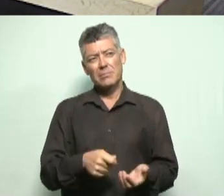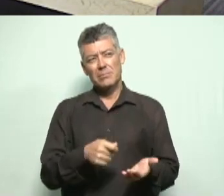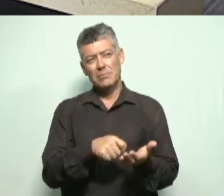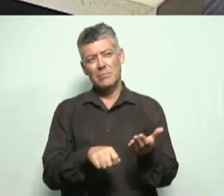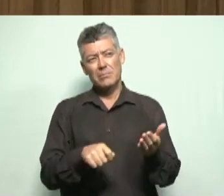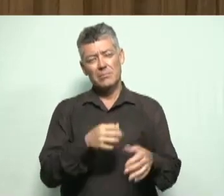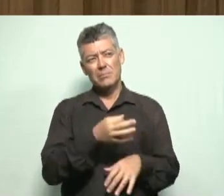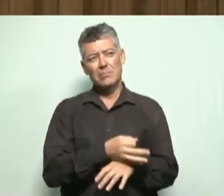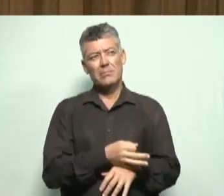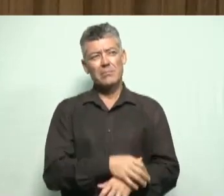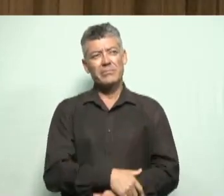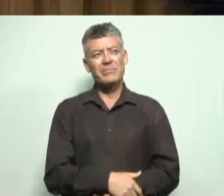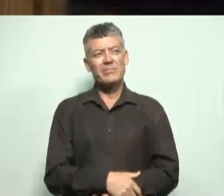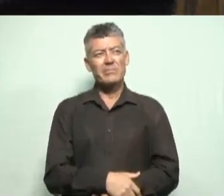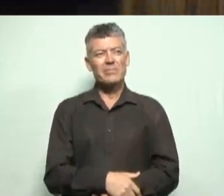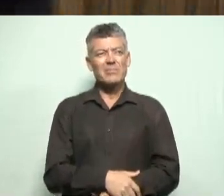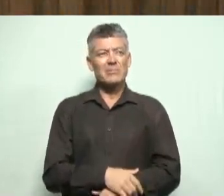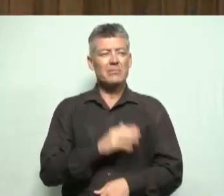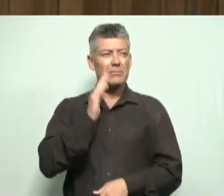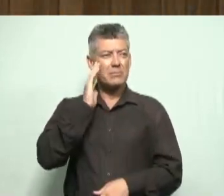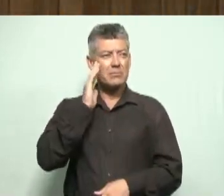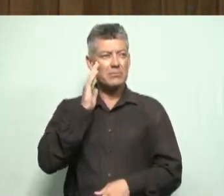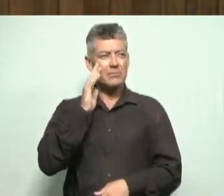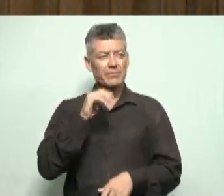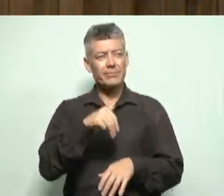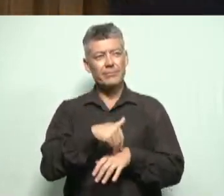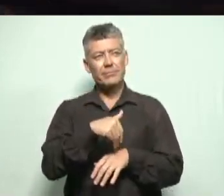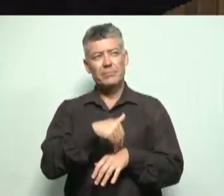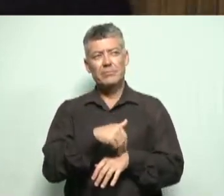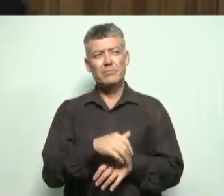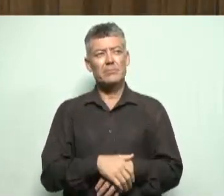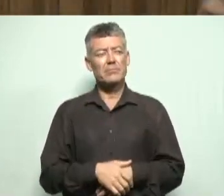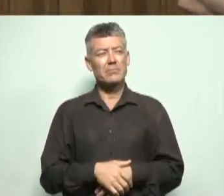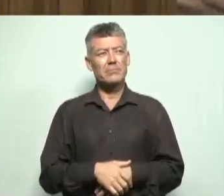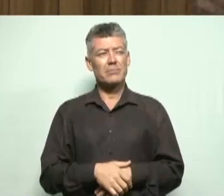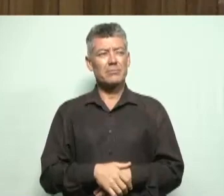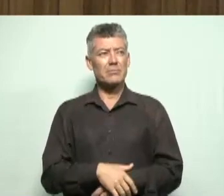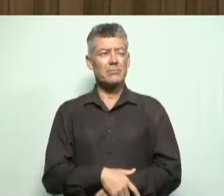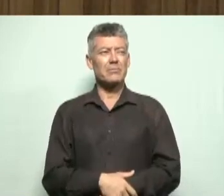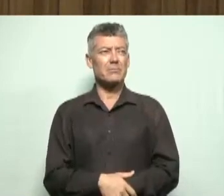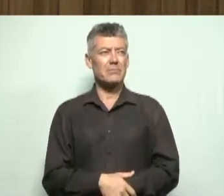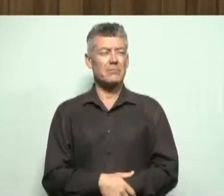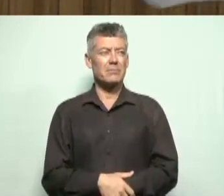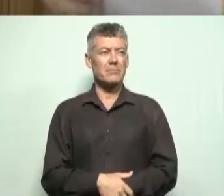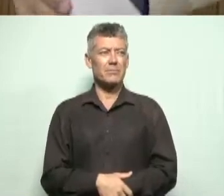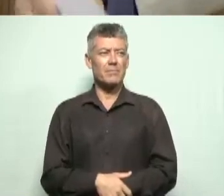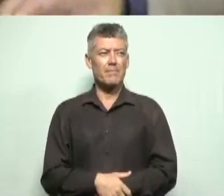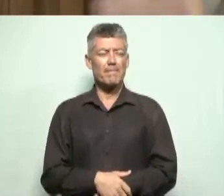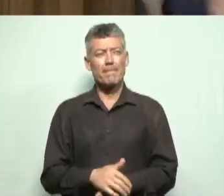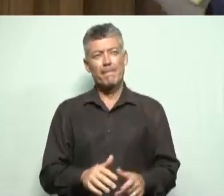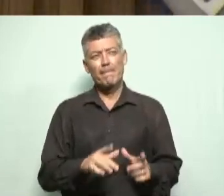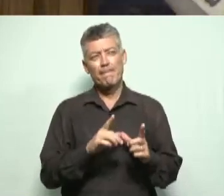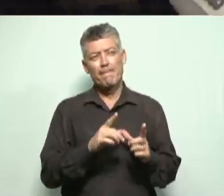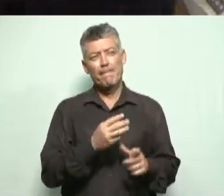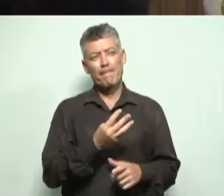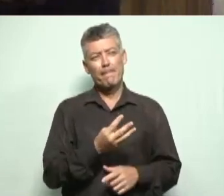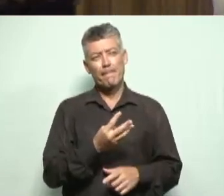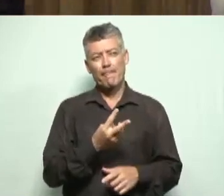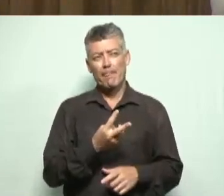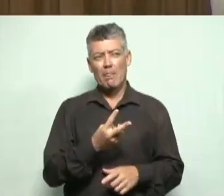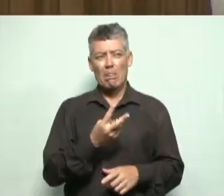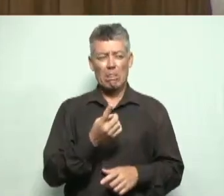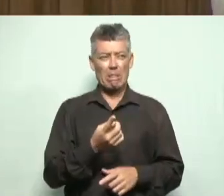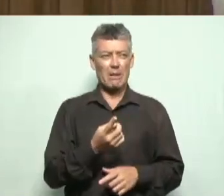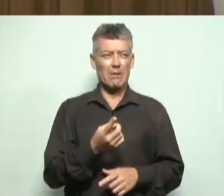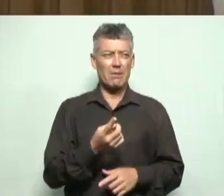ausência. Memorando da vereadora Margarete Régia, justifica de ausência. Projeto